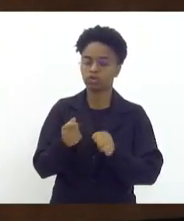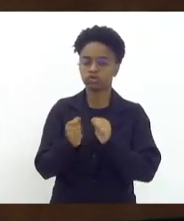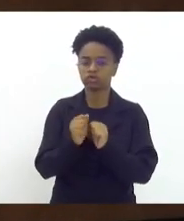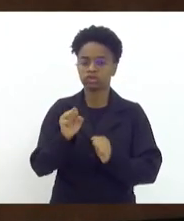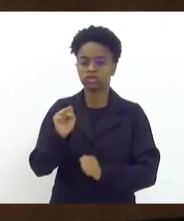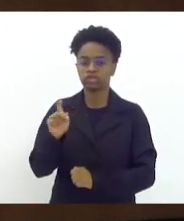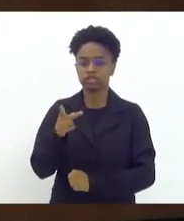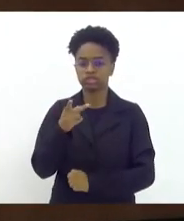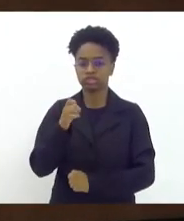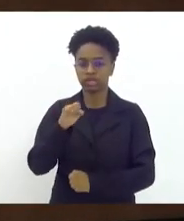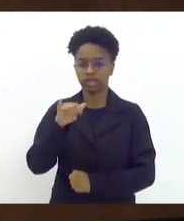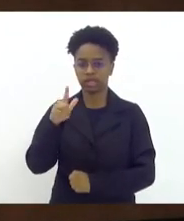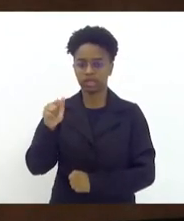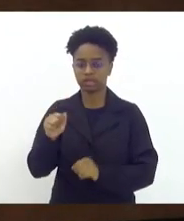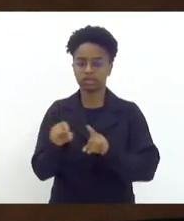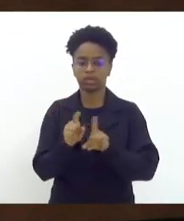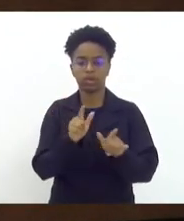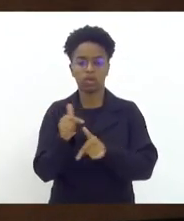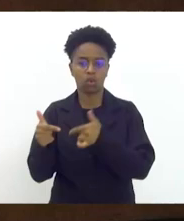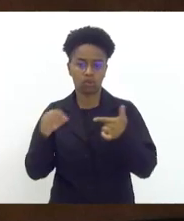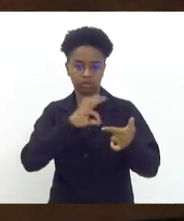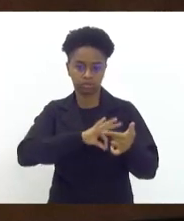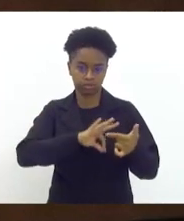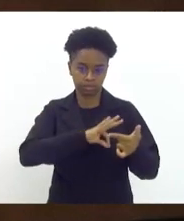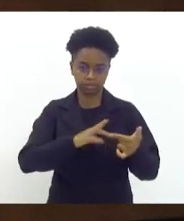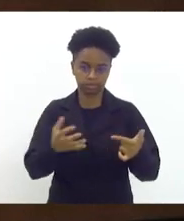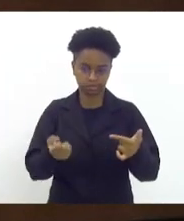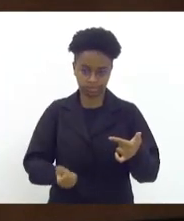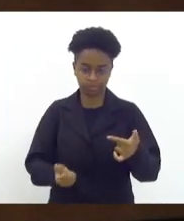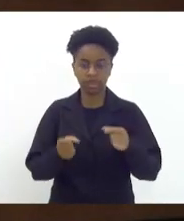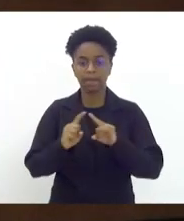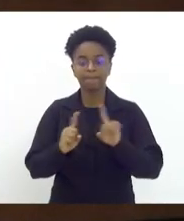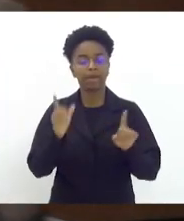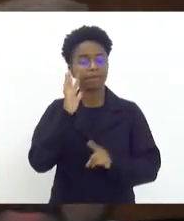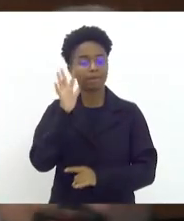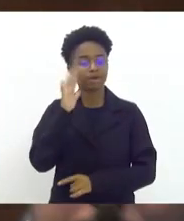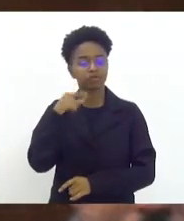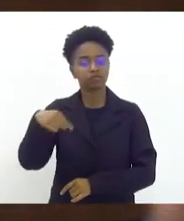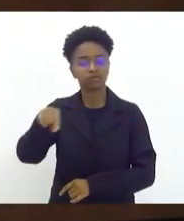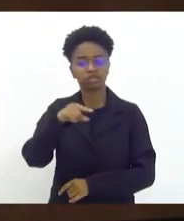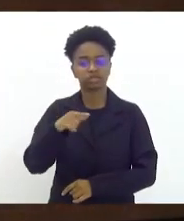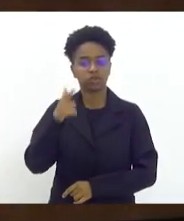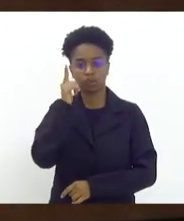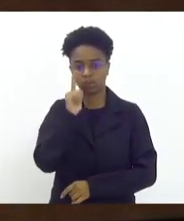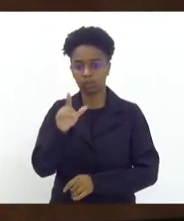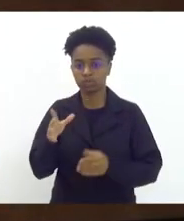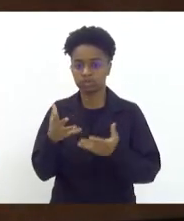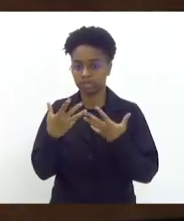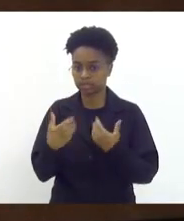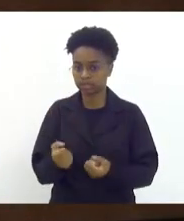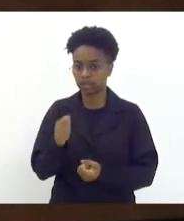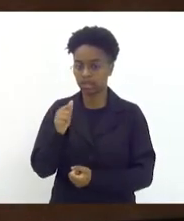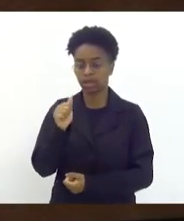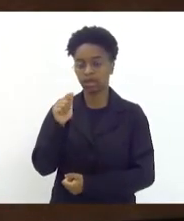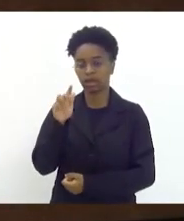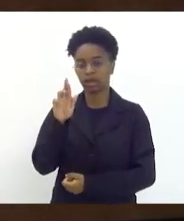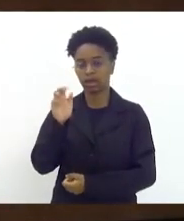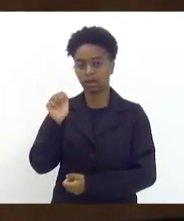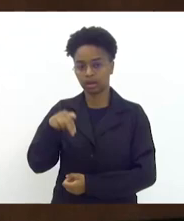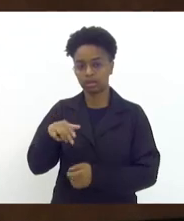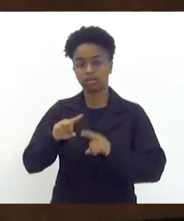E tantas outras pensionistas agora imagine você tem incorporado uma grana e depois retirado